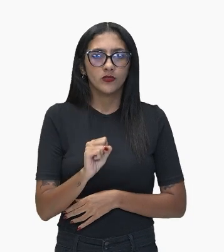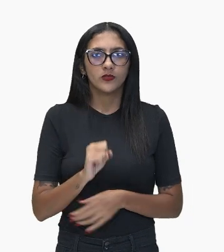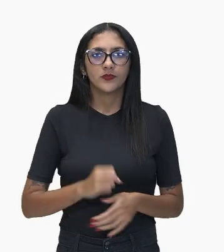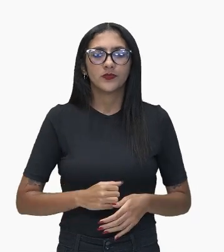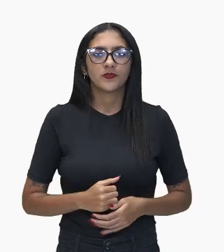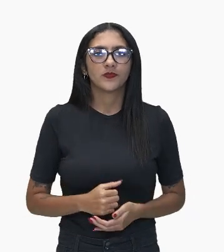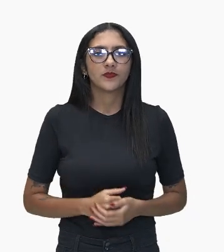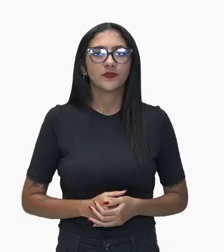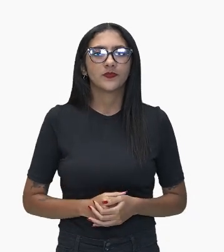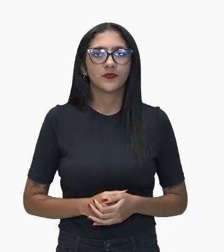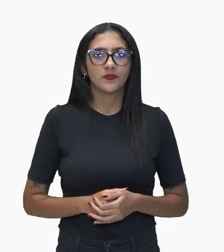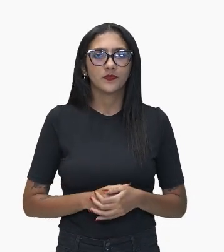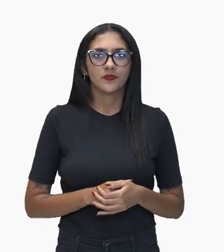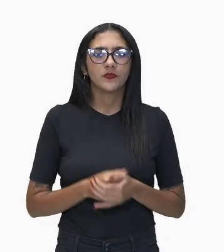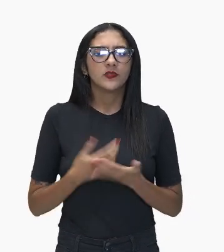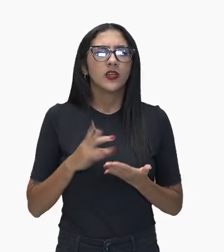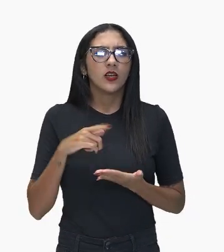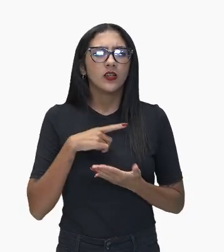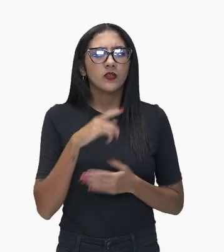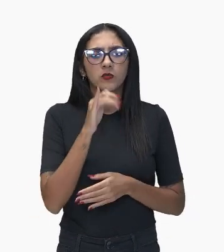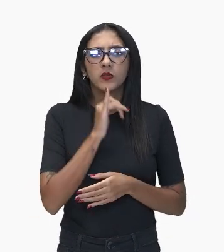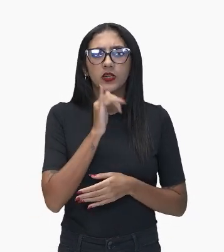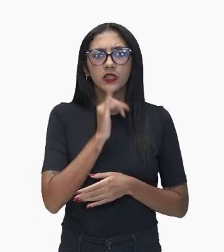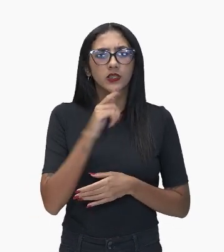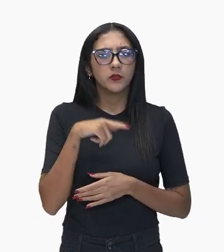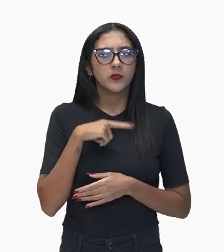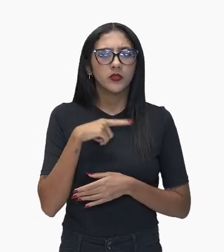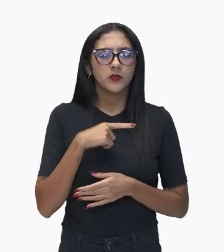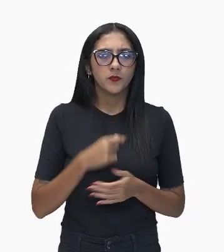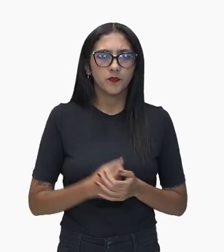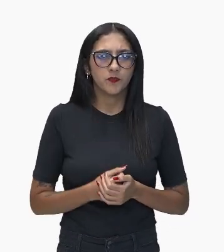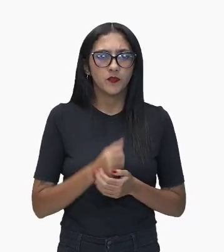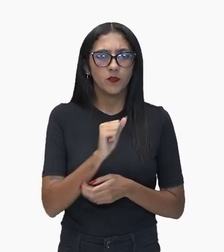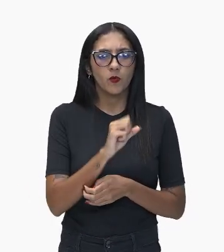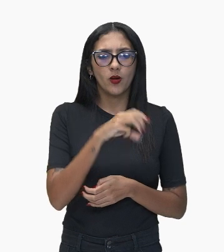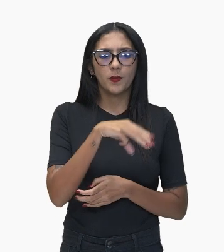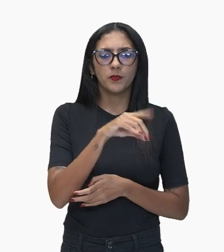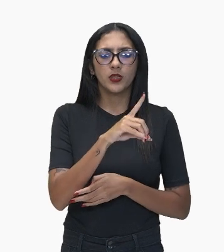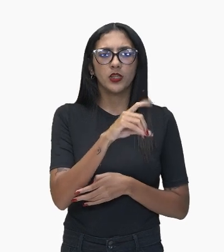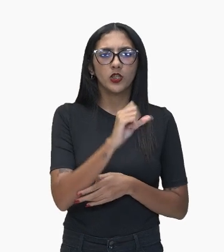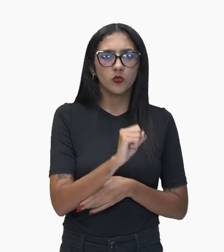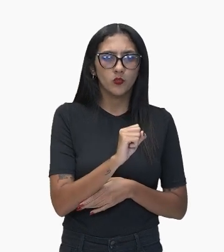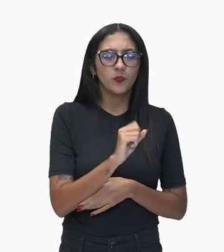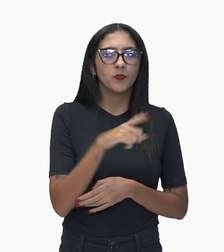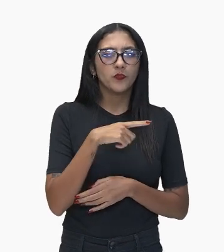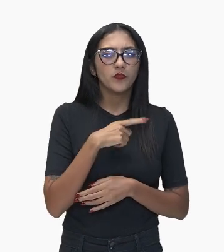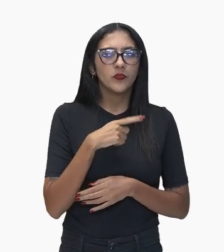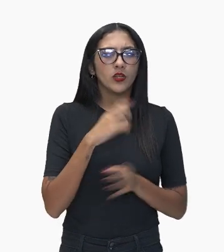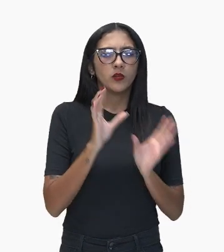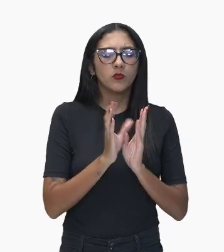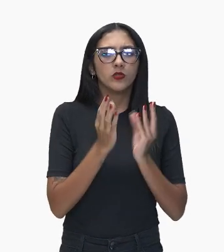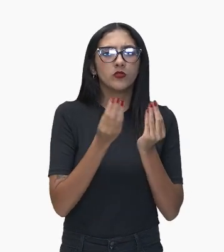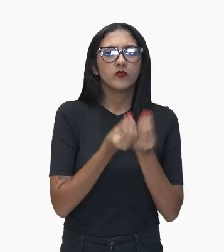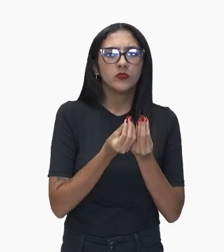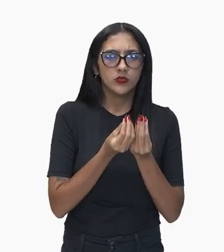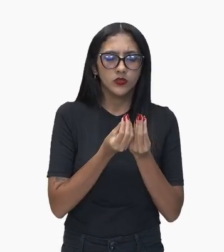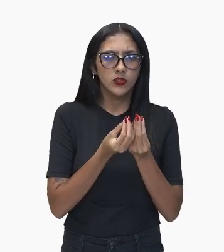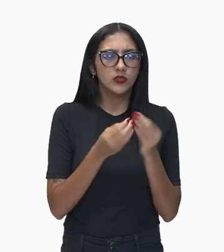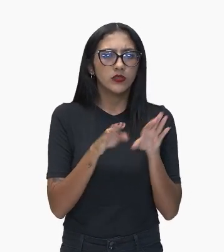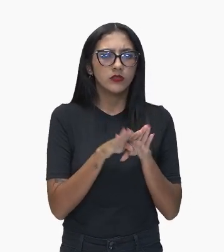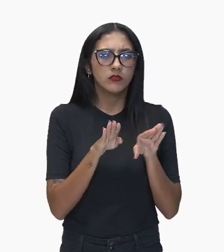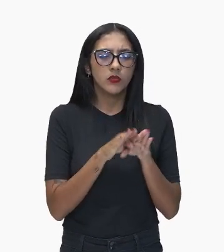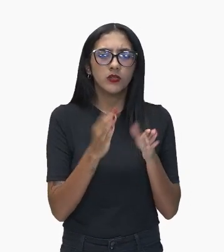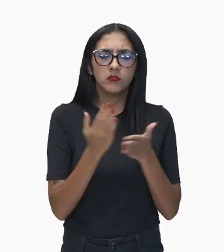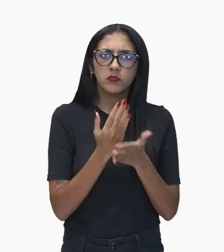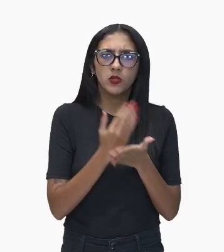E aí, os exemplos de polissacarídeos são o amido, que ele está presente aí também, está presente em